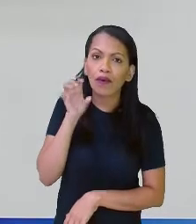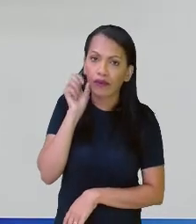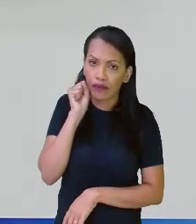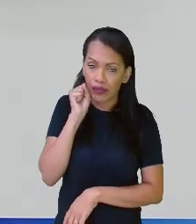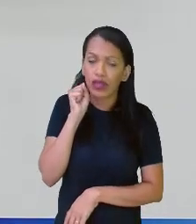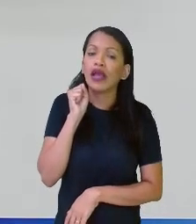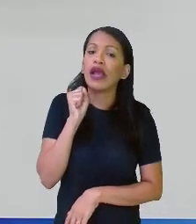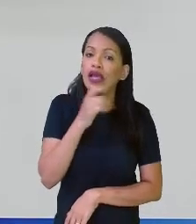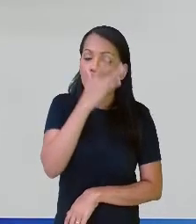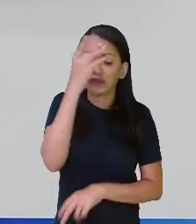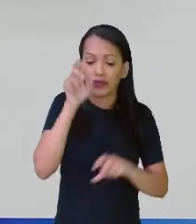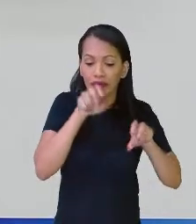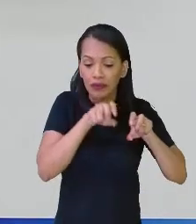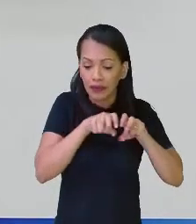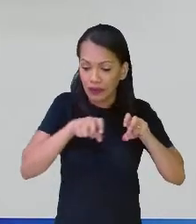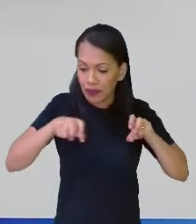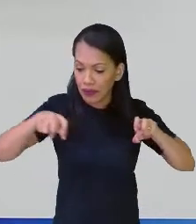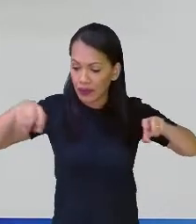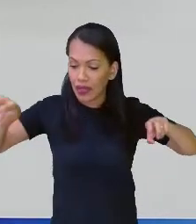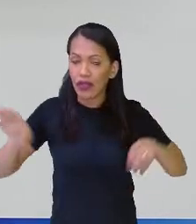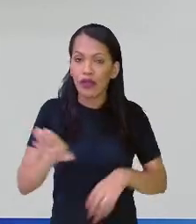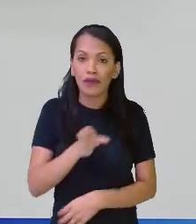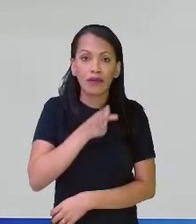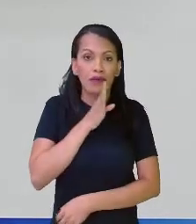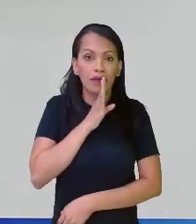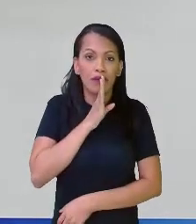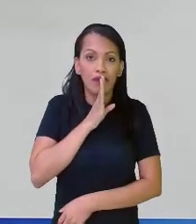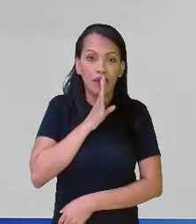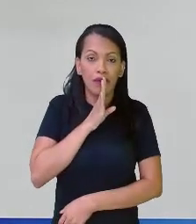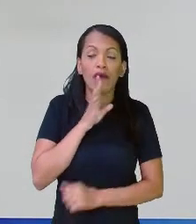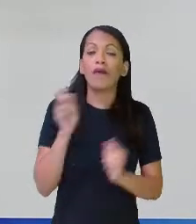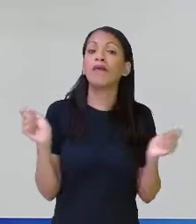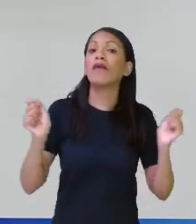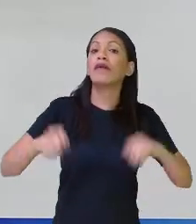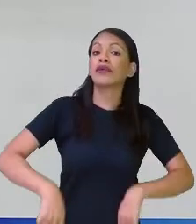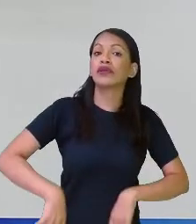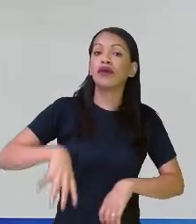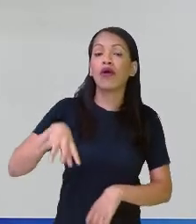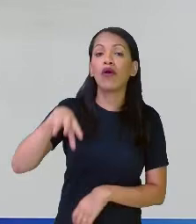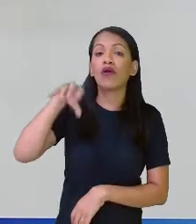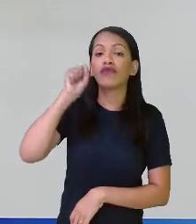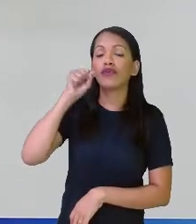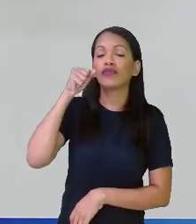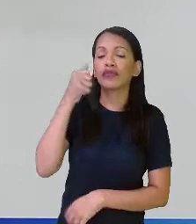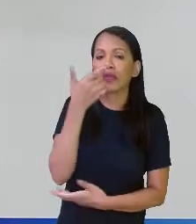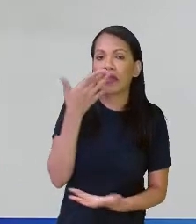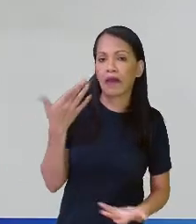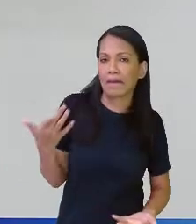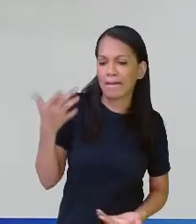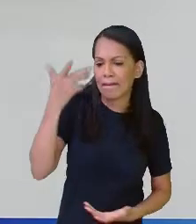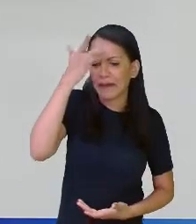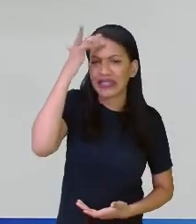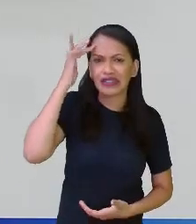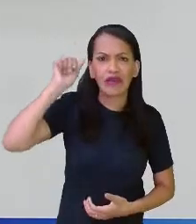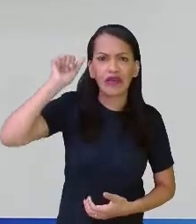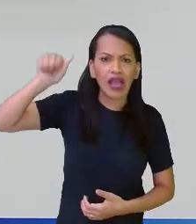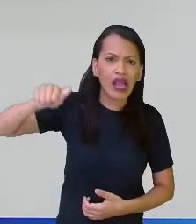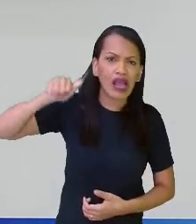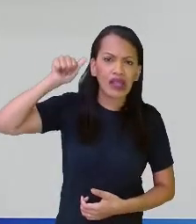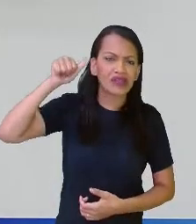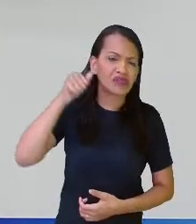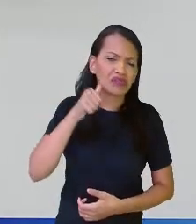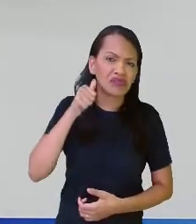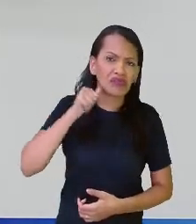tinha que fazer silêncio para poder ouvir o que o ator estava lá falando, ensinando,